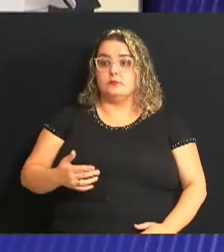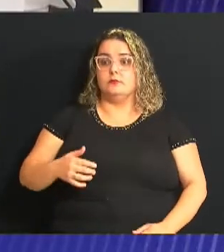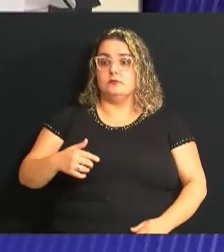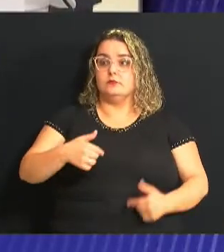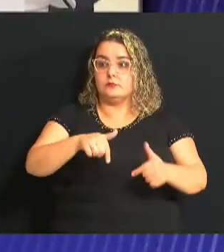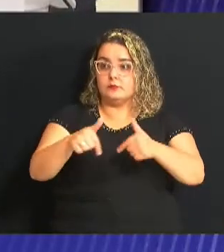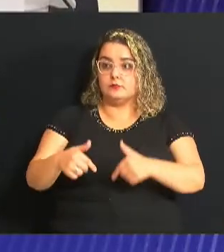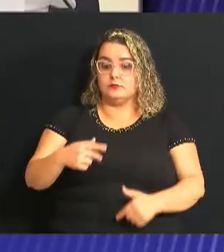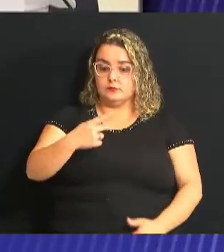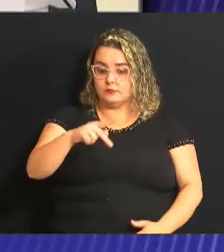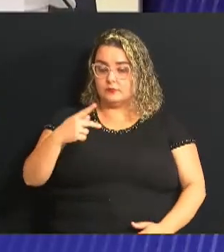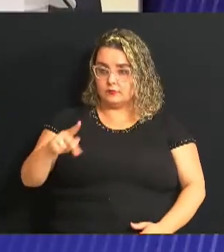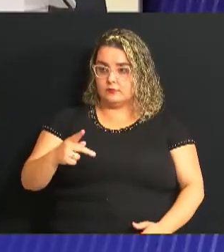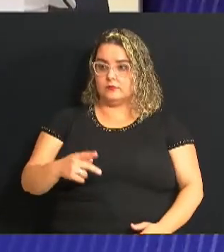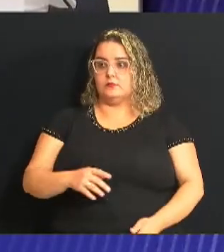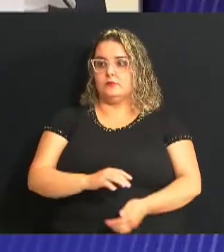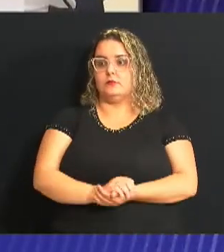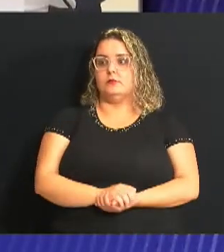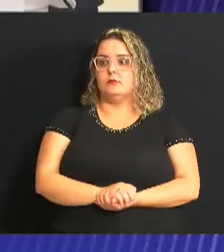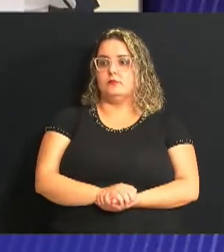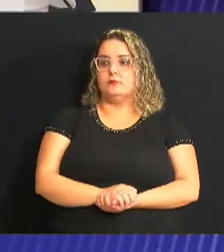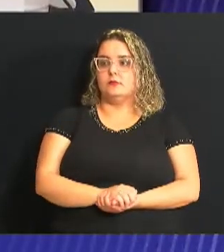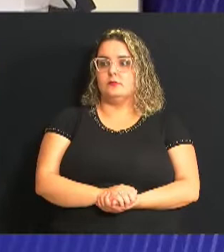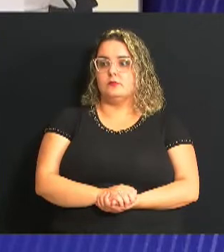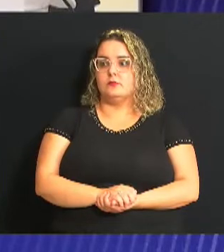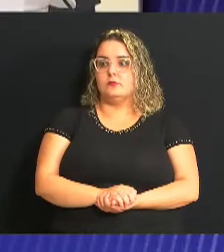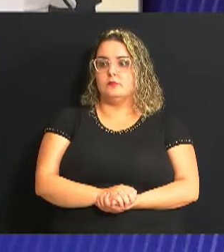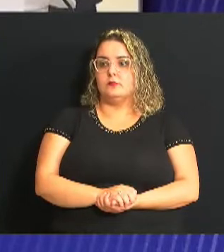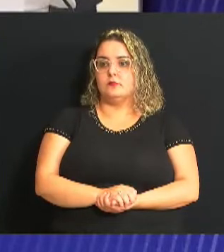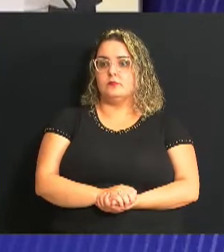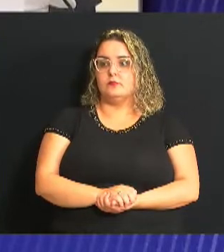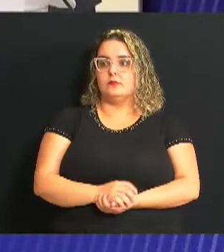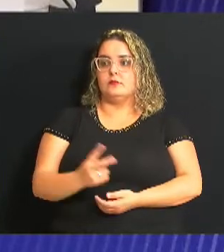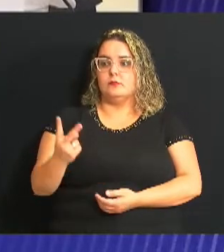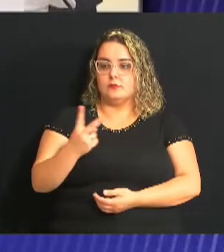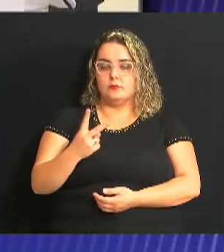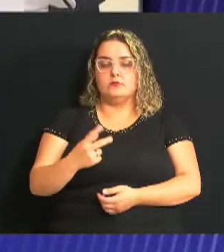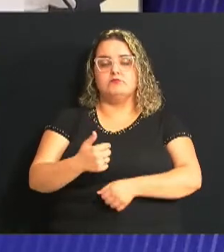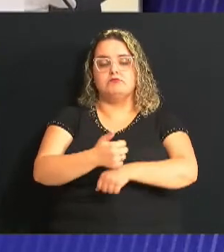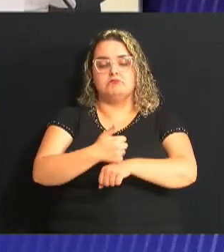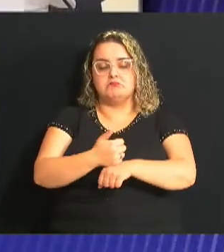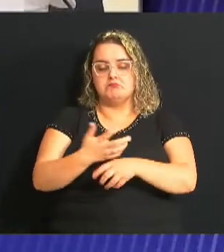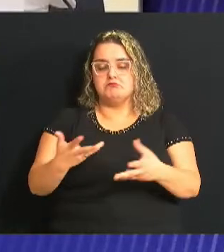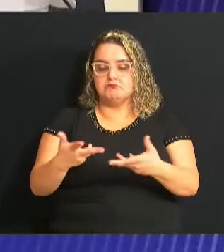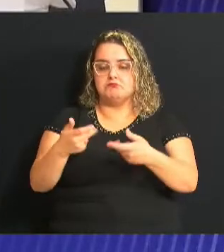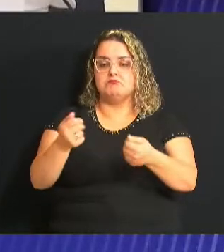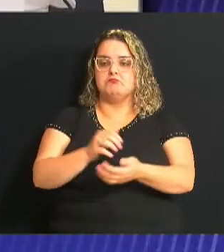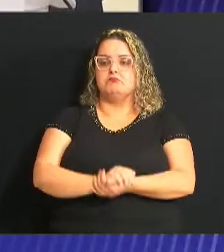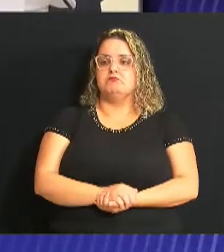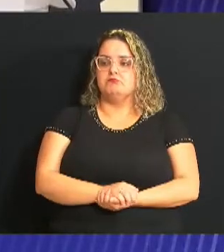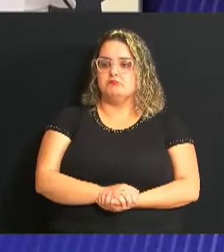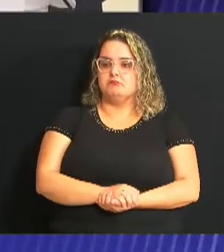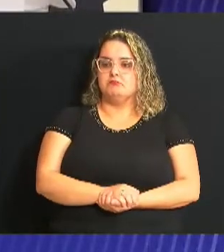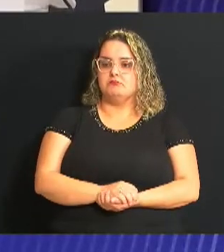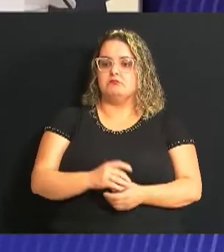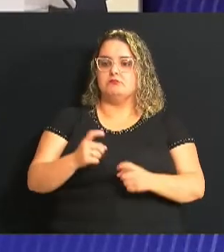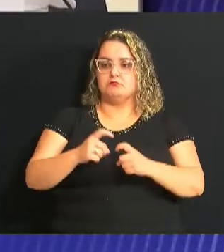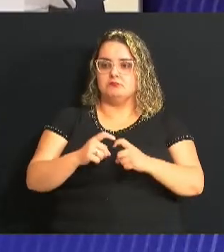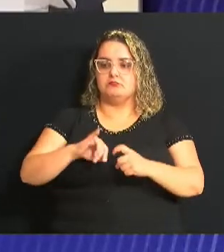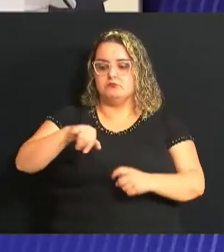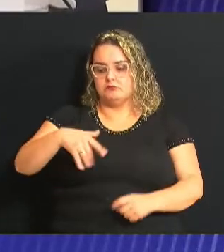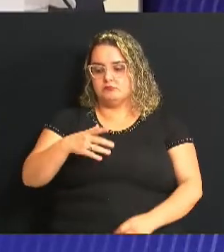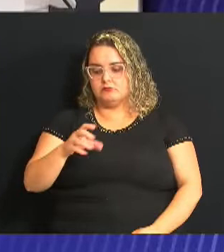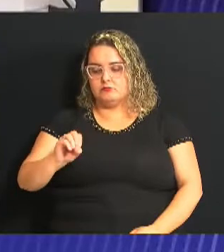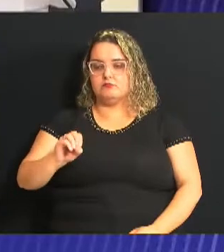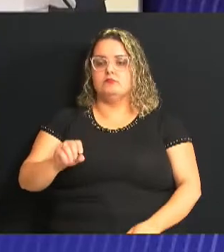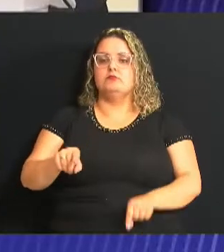uma testemunha do trabalho desses grandes profissionais. Tanto o Dr. João Carlos como o